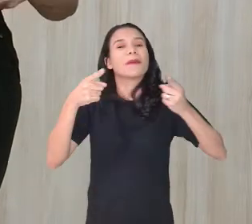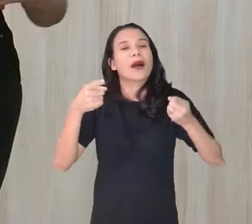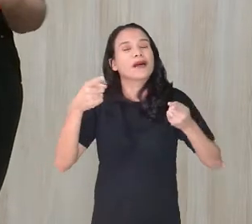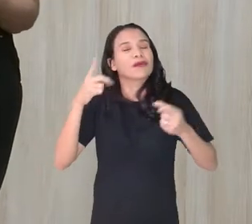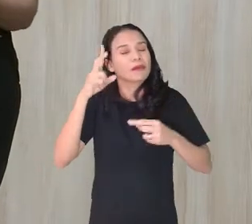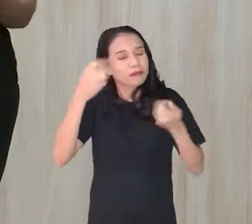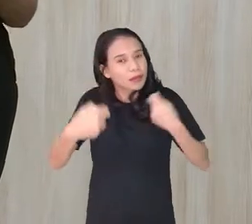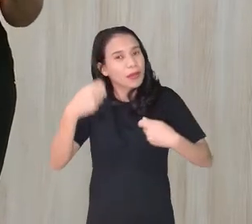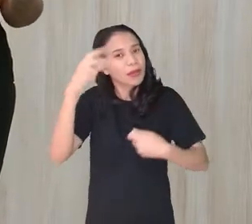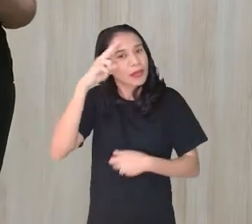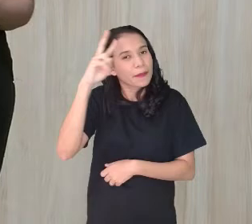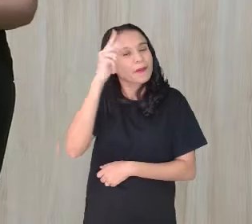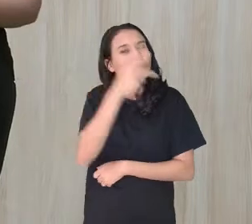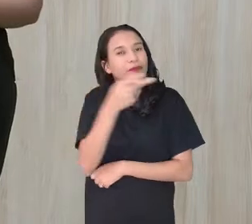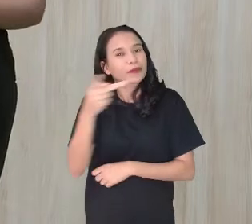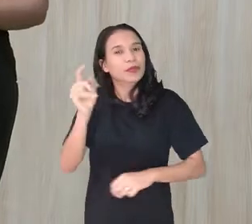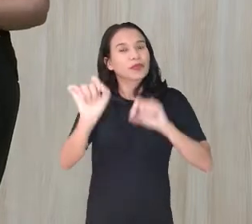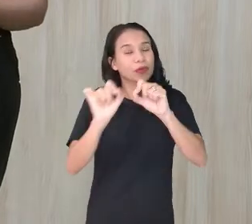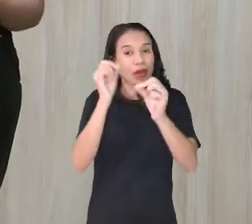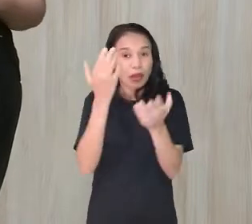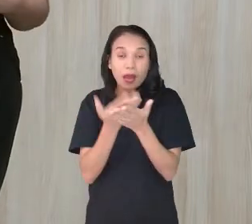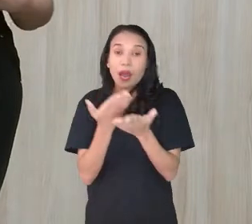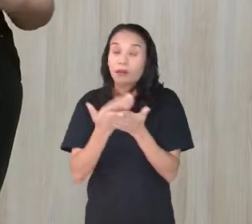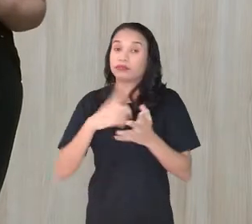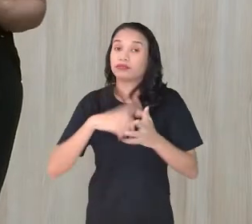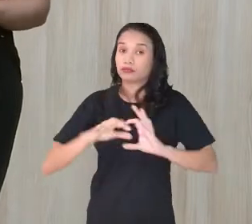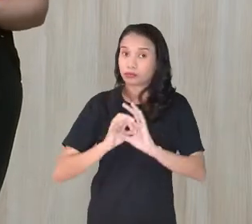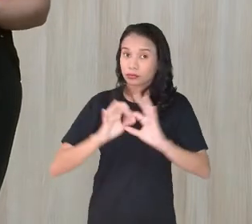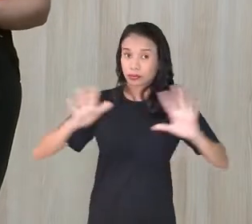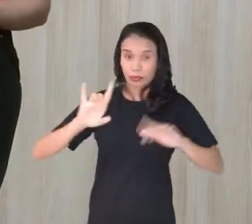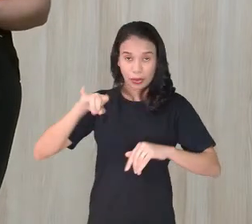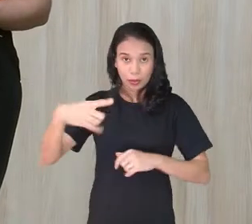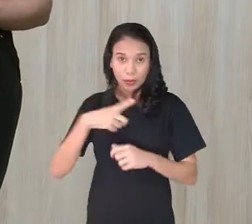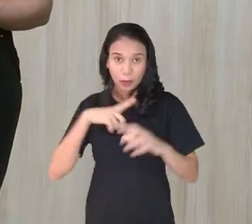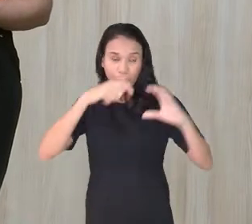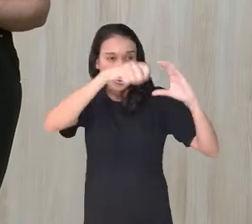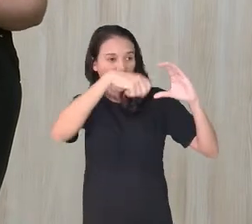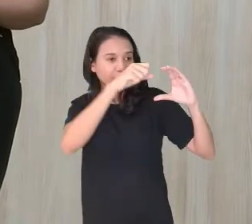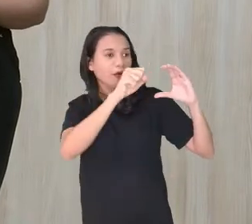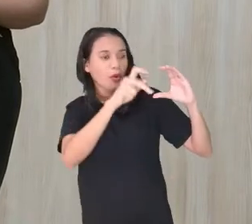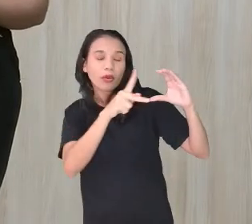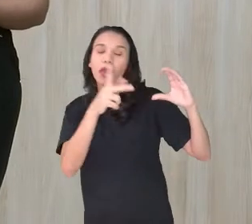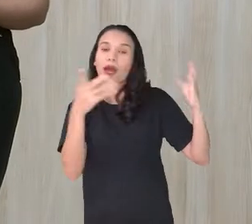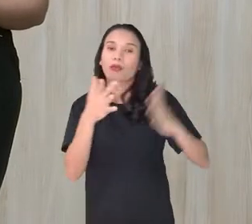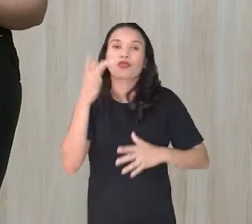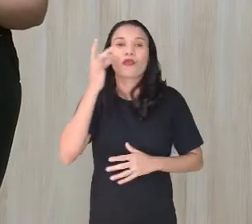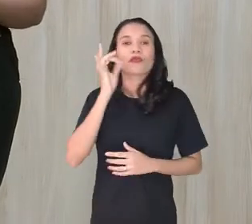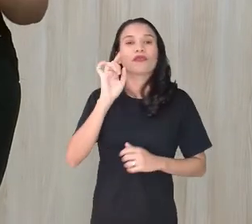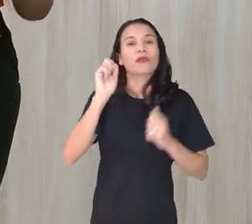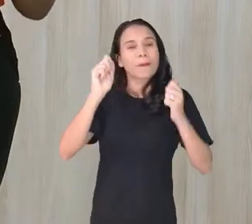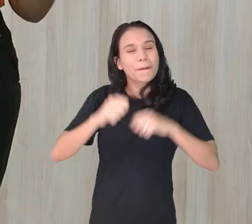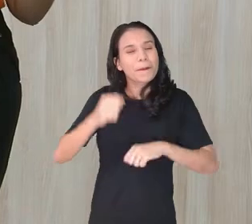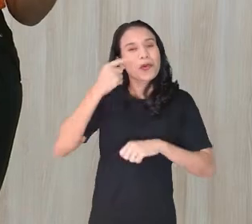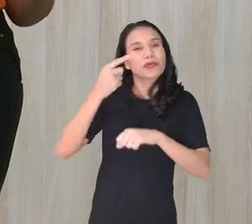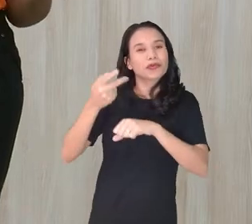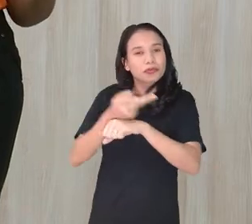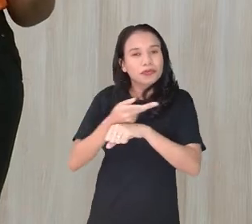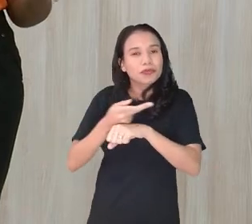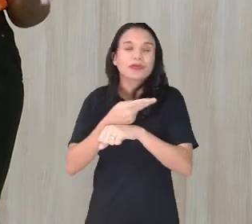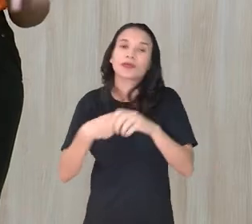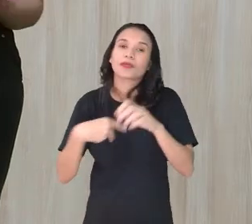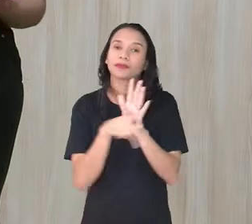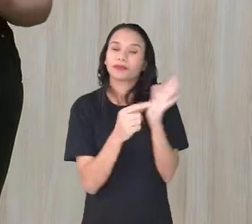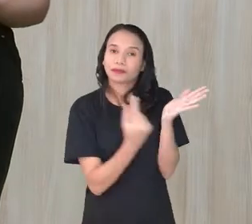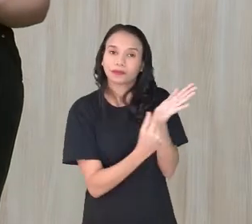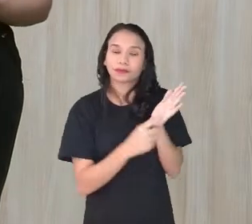de lembrá-los e relembrá-los que essa aula fica disponível depois que ela é gravada, tá certo? Você pode ir lá para o app do